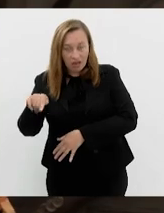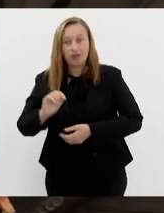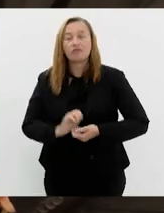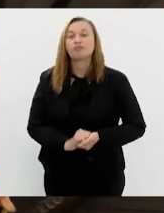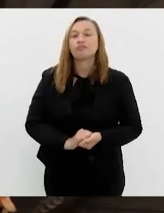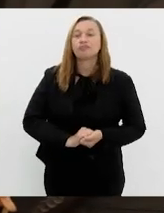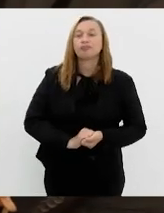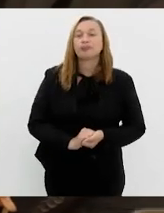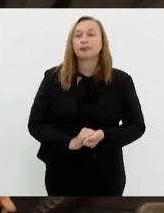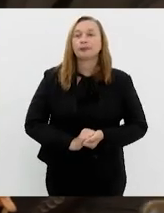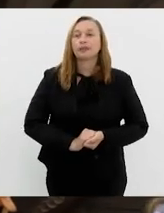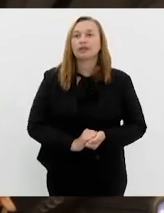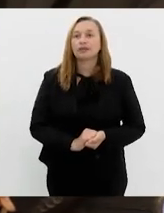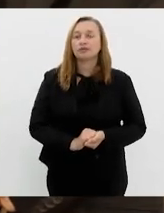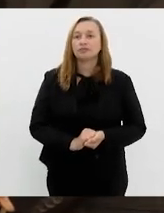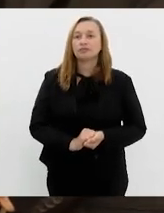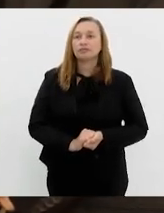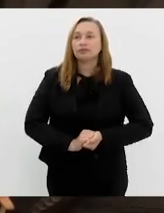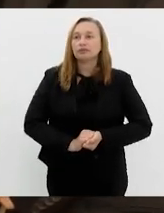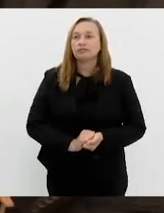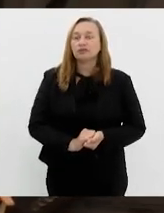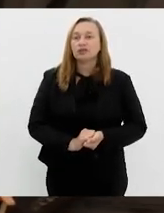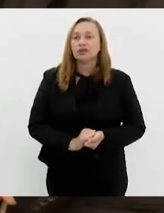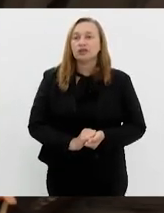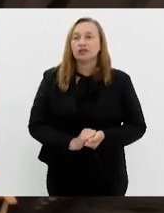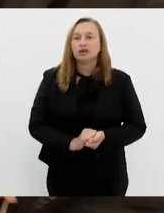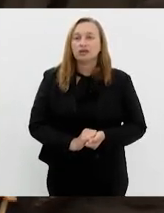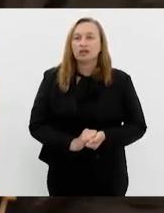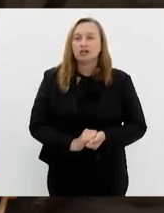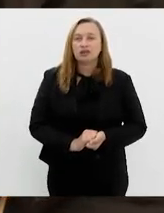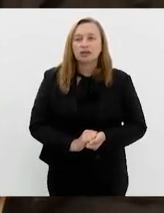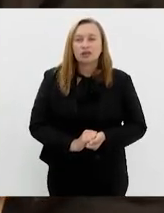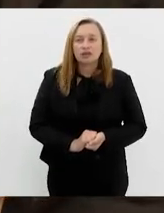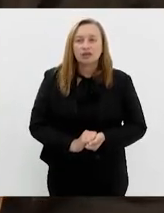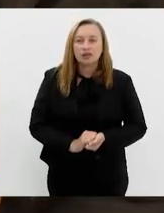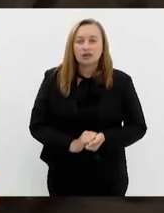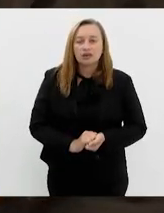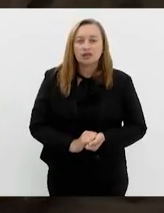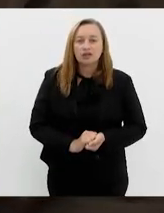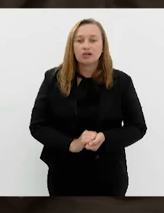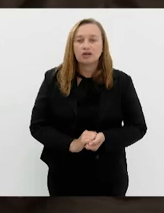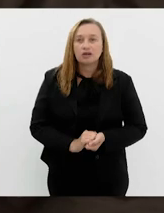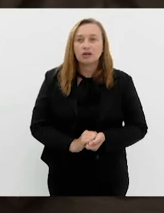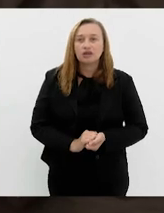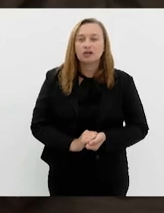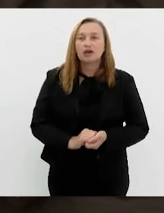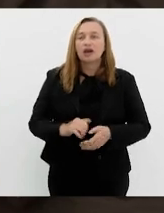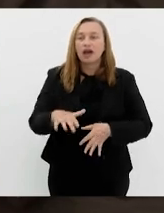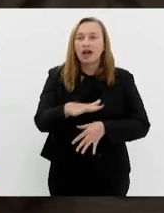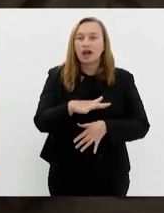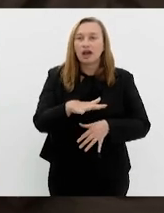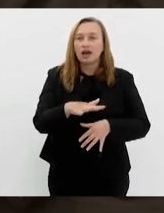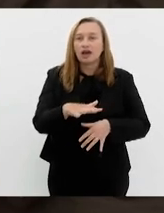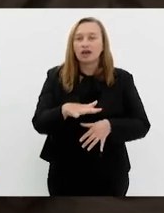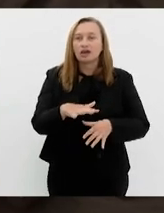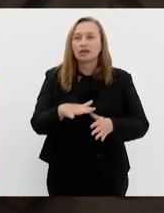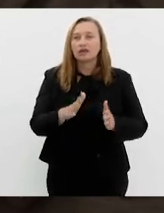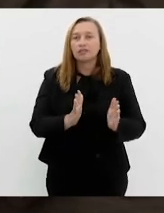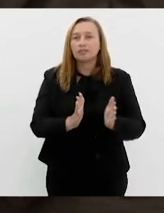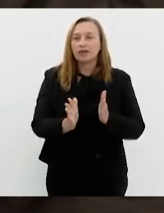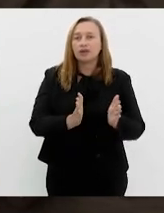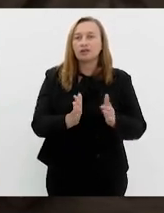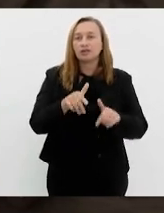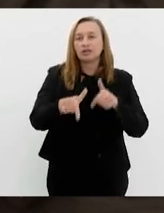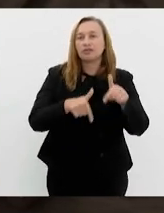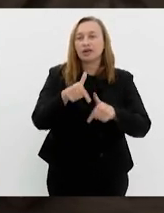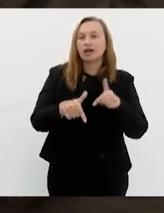ah seguinte conselheiros perdão no item Labor 20 relativo à parte de trabalho a senora Andreia B